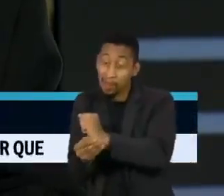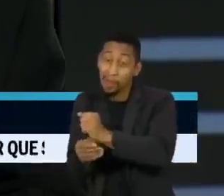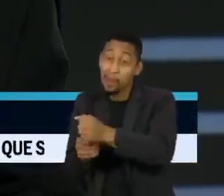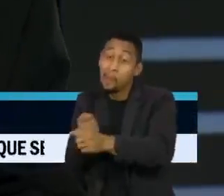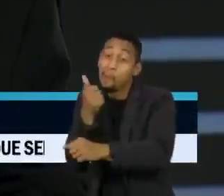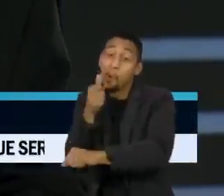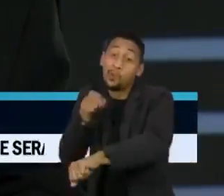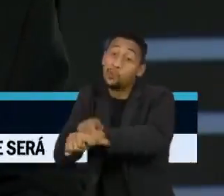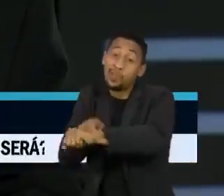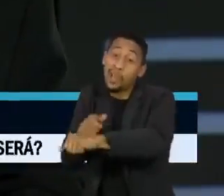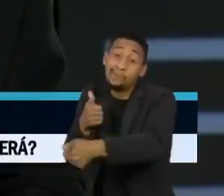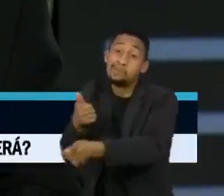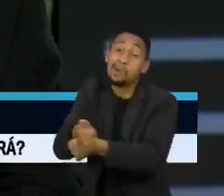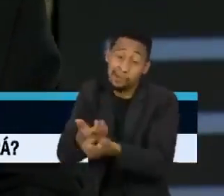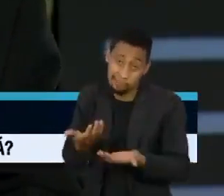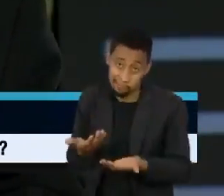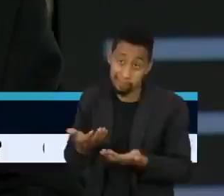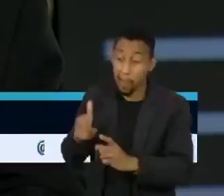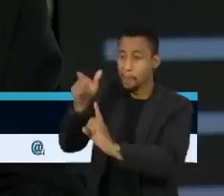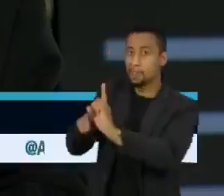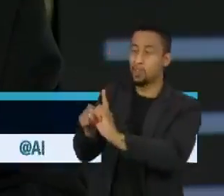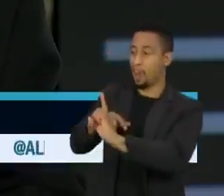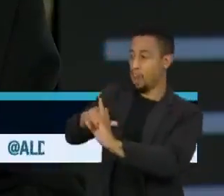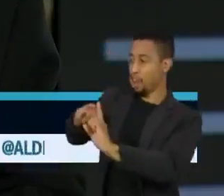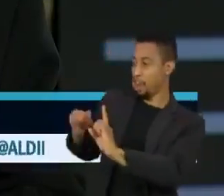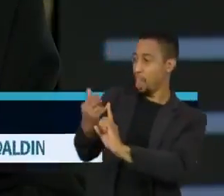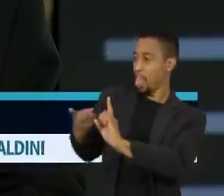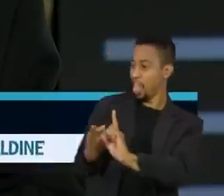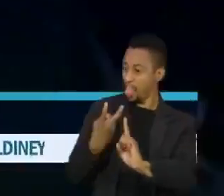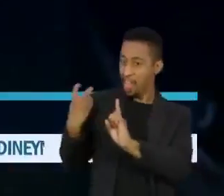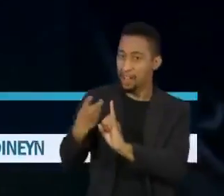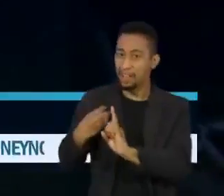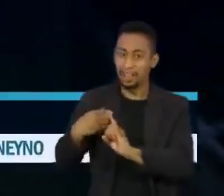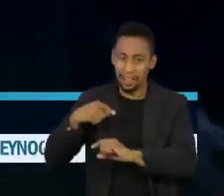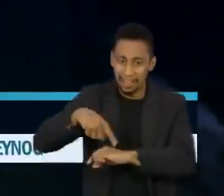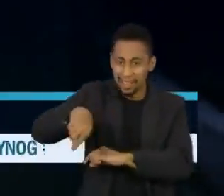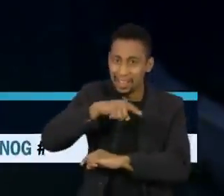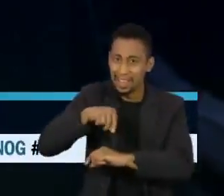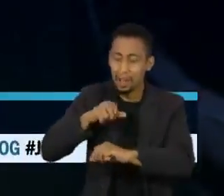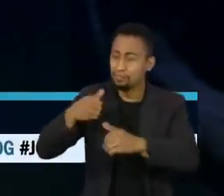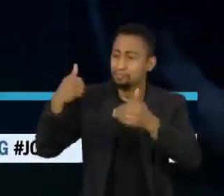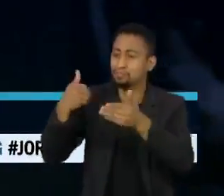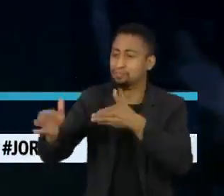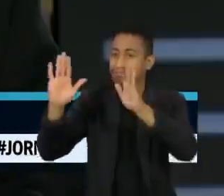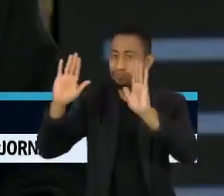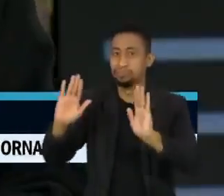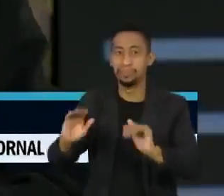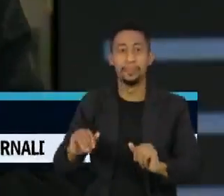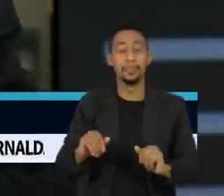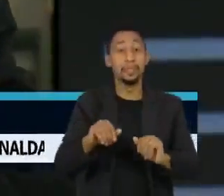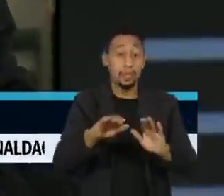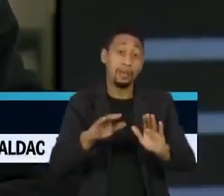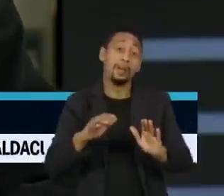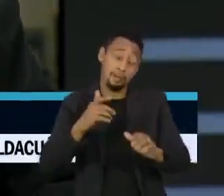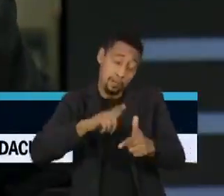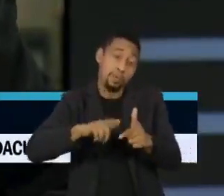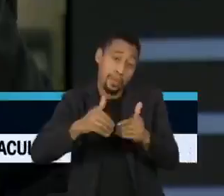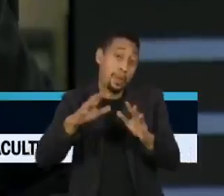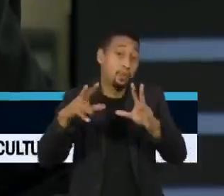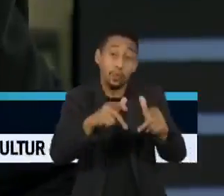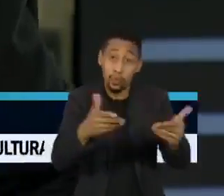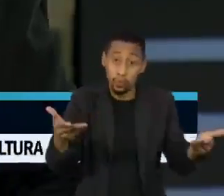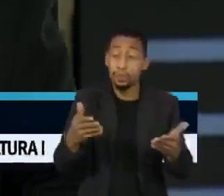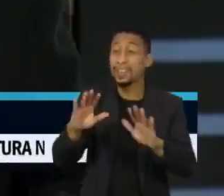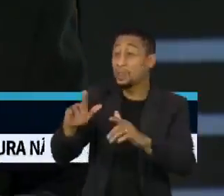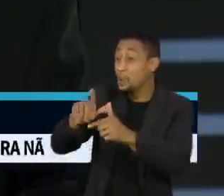realidade você pode dinheiro no bolso e dane-se o processo todo essa conta chega para todos nós temos quando chega chega de forma